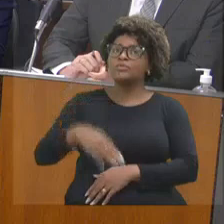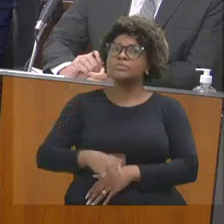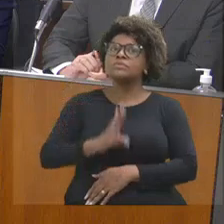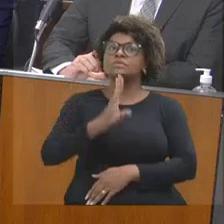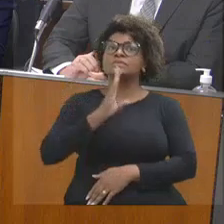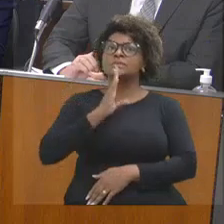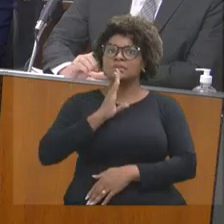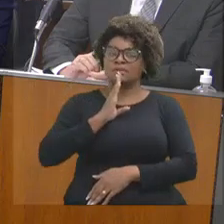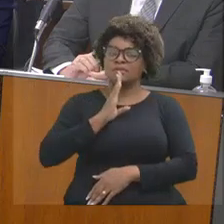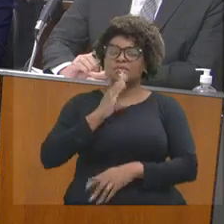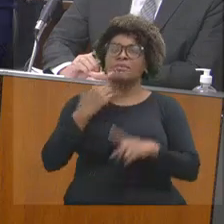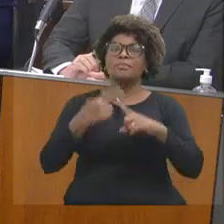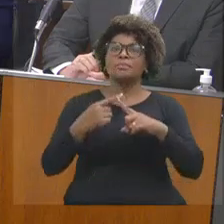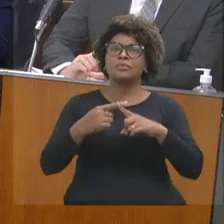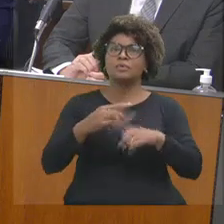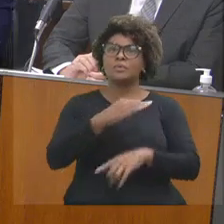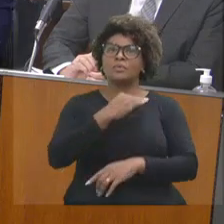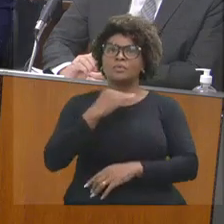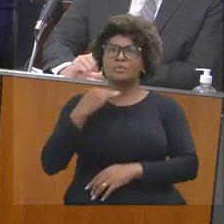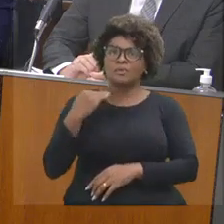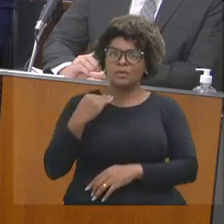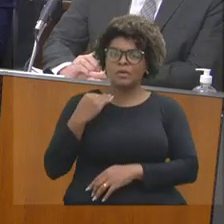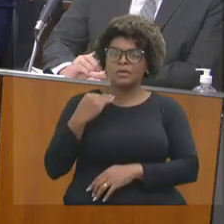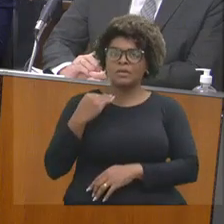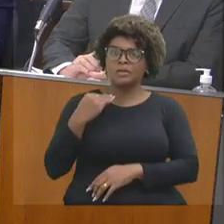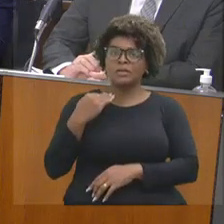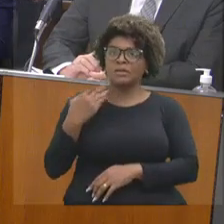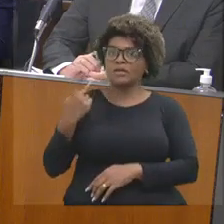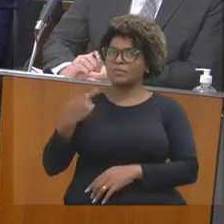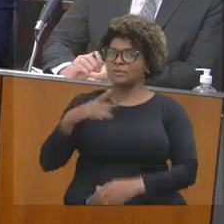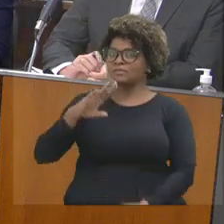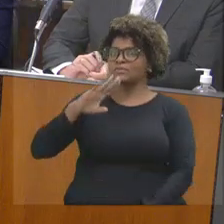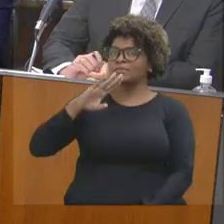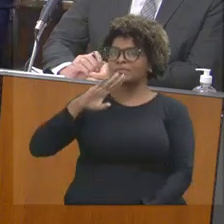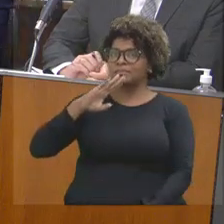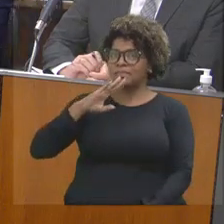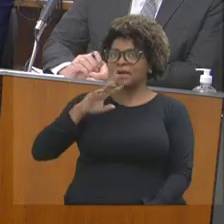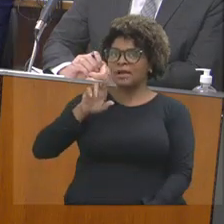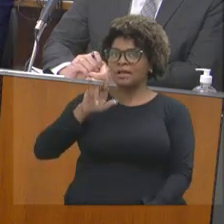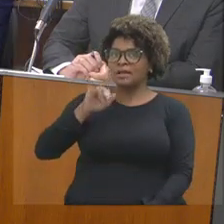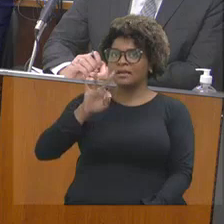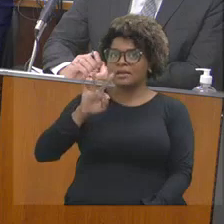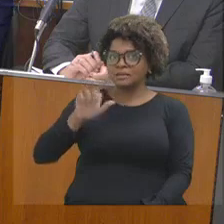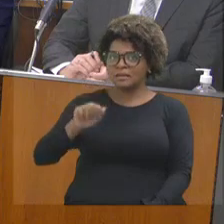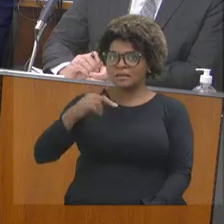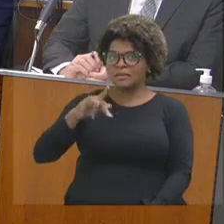nosso trabalho pelo falecimento de sua querida Mãe Rita da Paixão Santiago